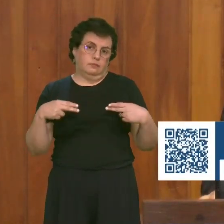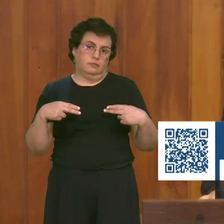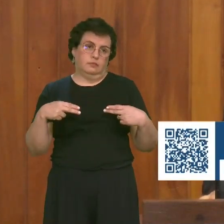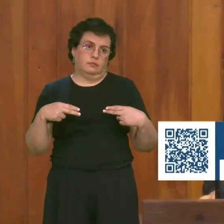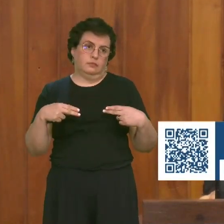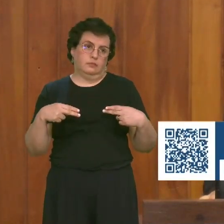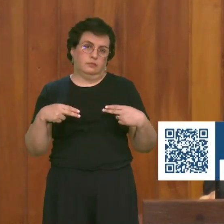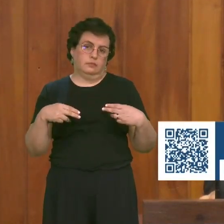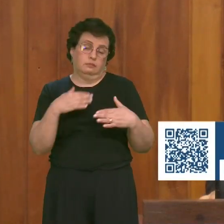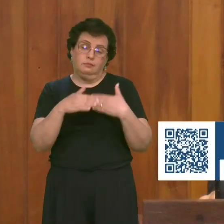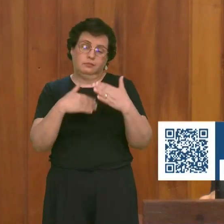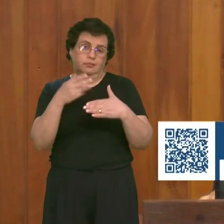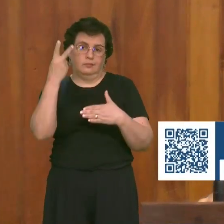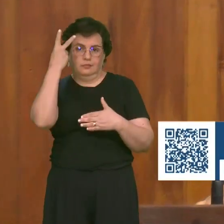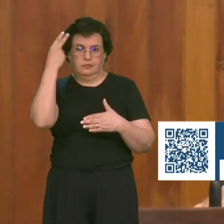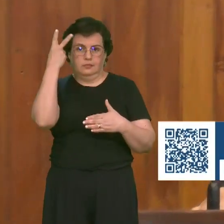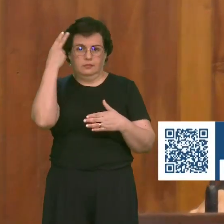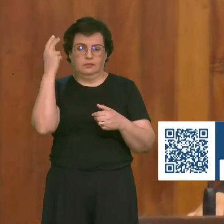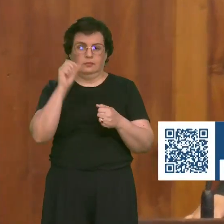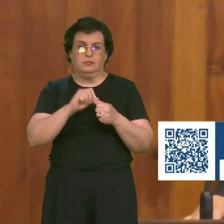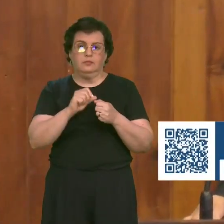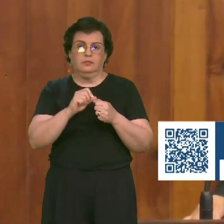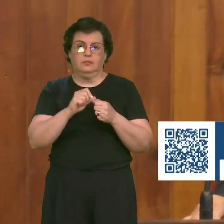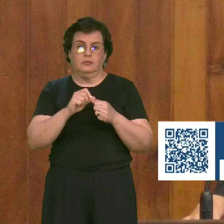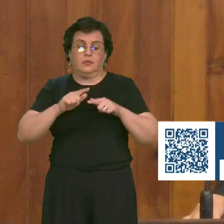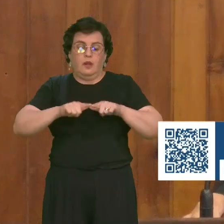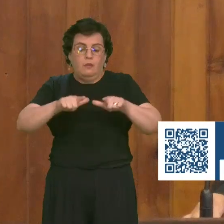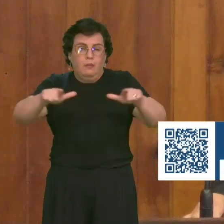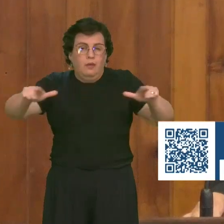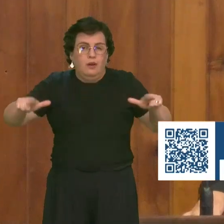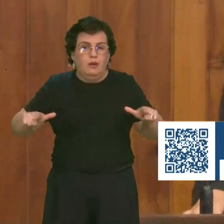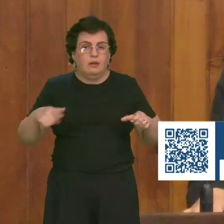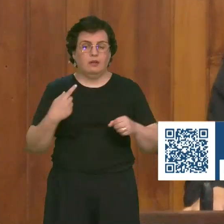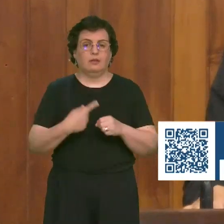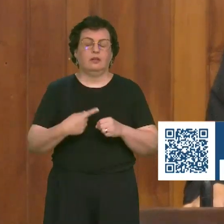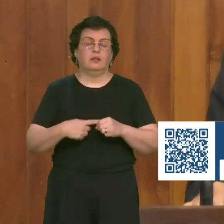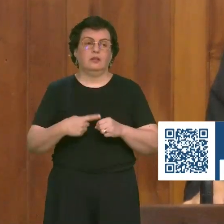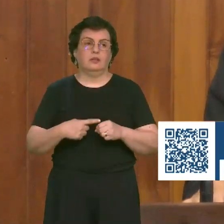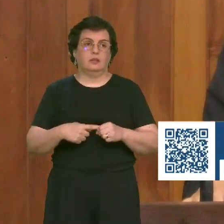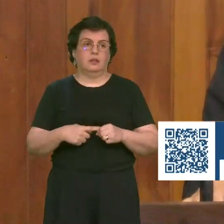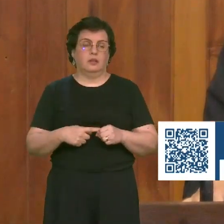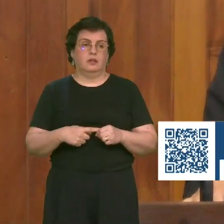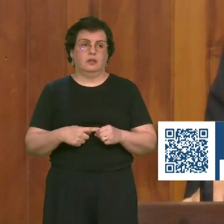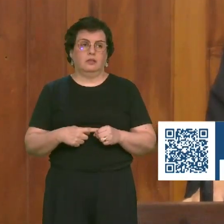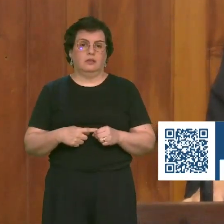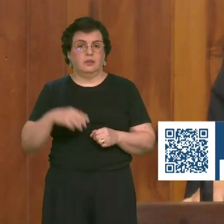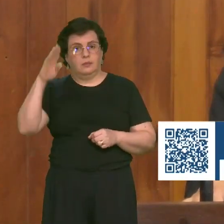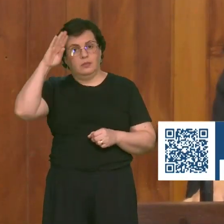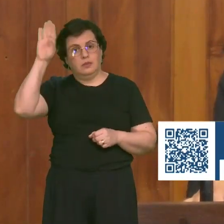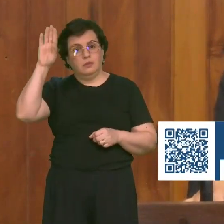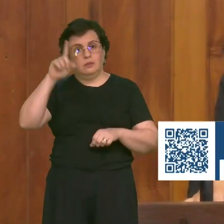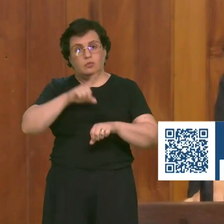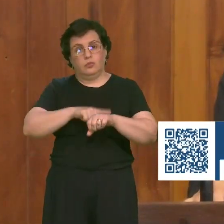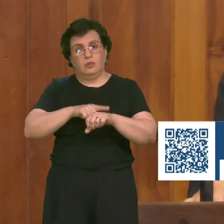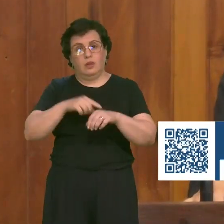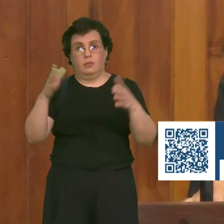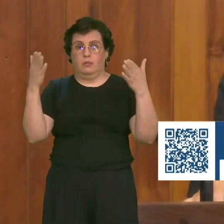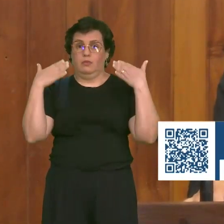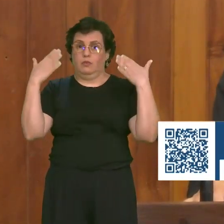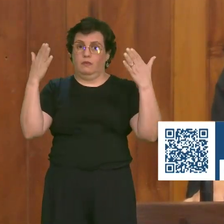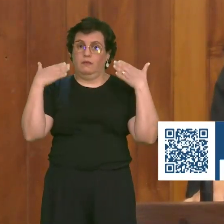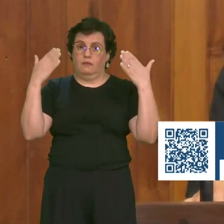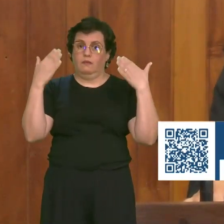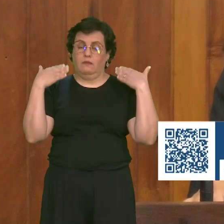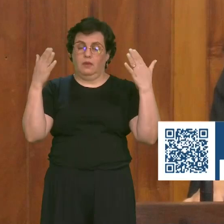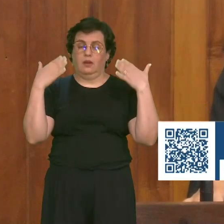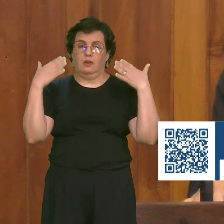de rotina que é feito na grande maioria dos Municípios principalmente no período do verão que é um